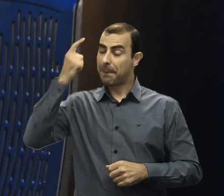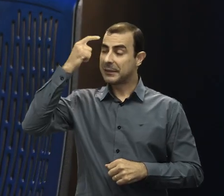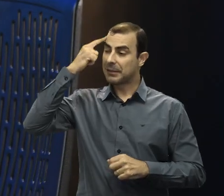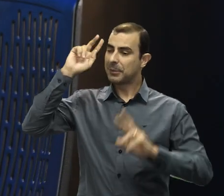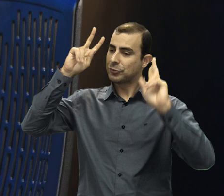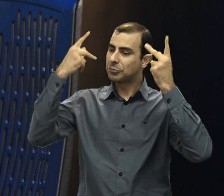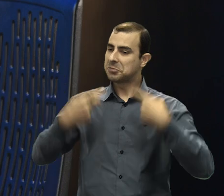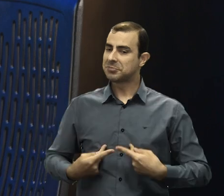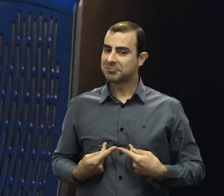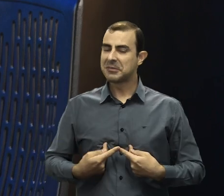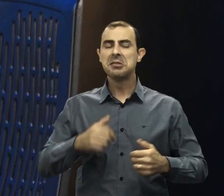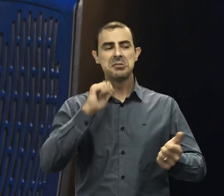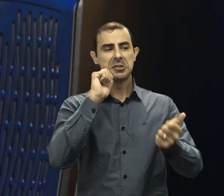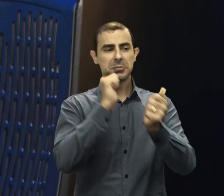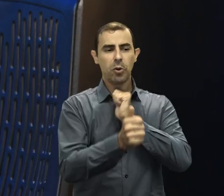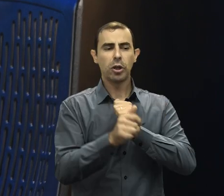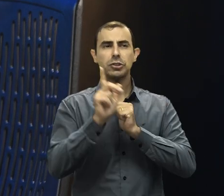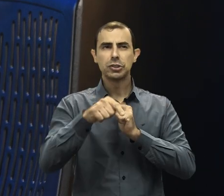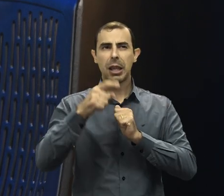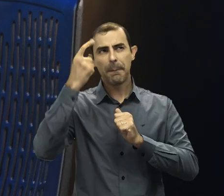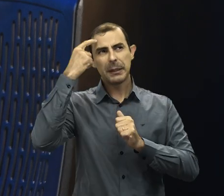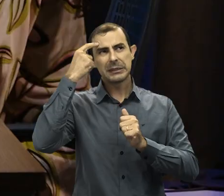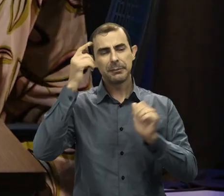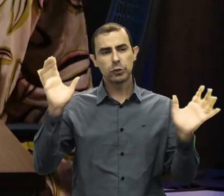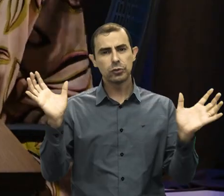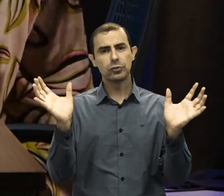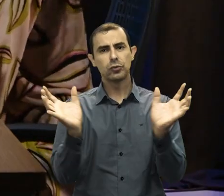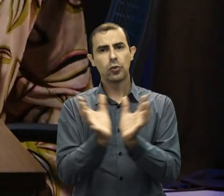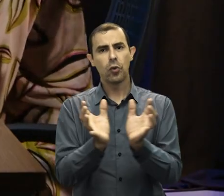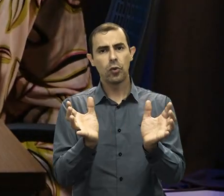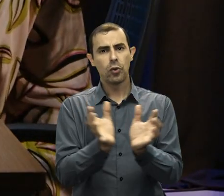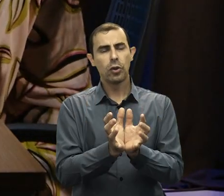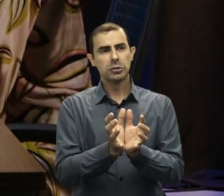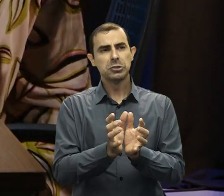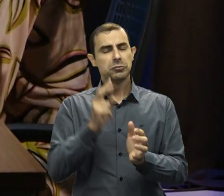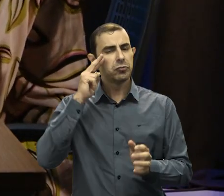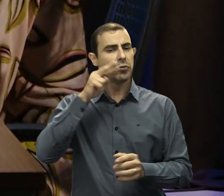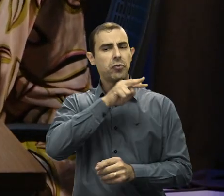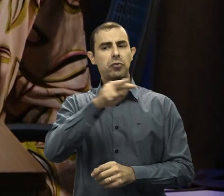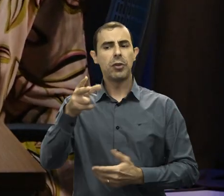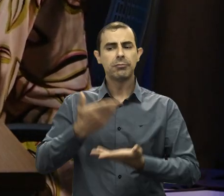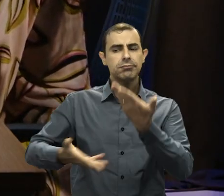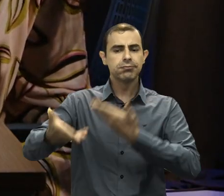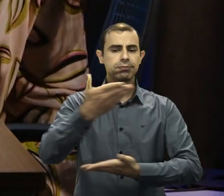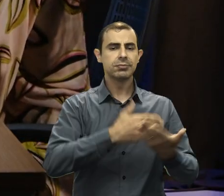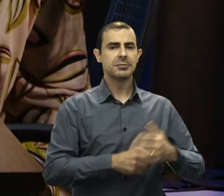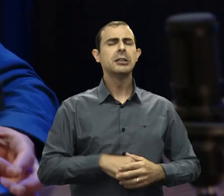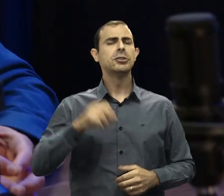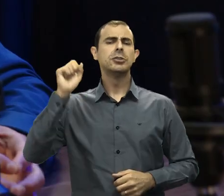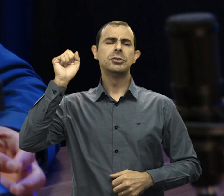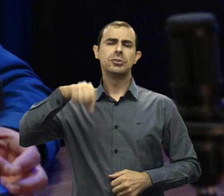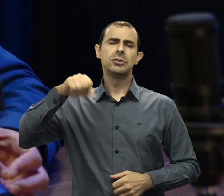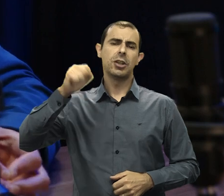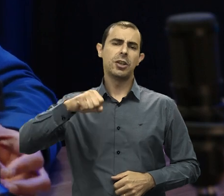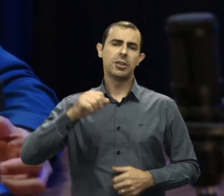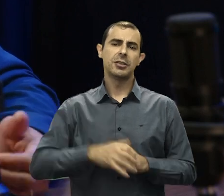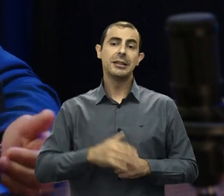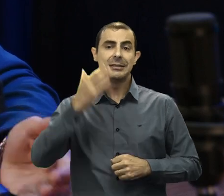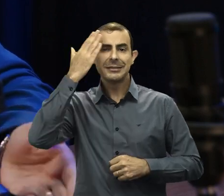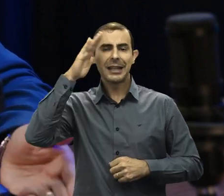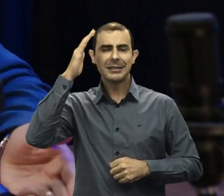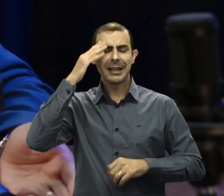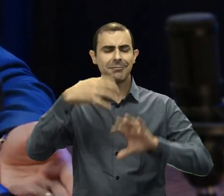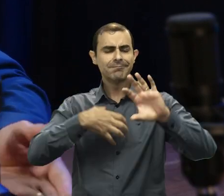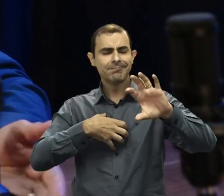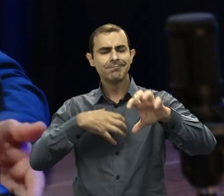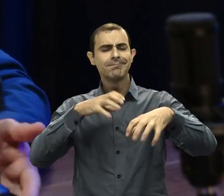isso daí, né? O esporte traz esse pensamento mais humano, de olhar ali para o outro. Sem dúvida nenhuma, né? Você saber entender a